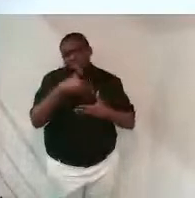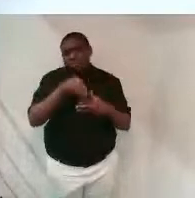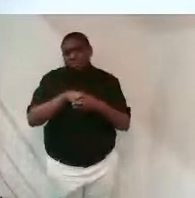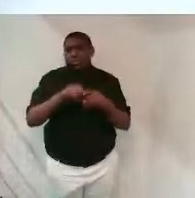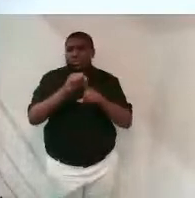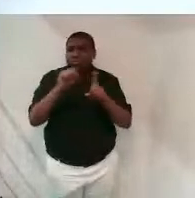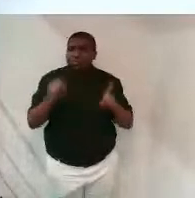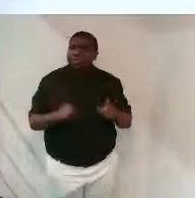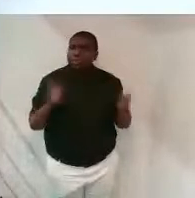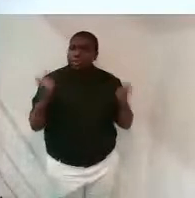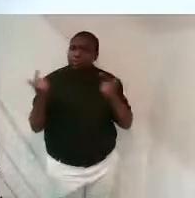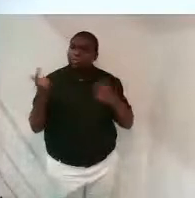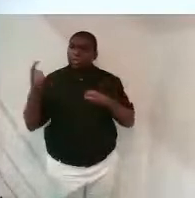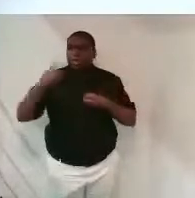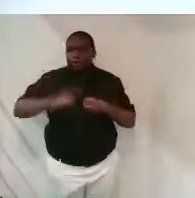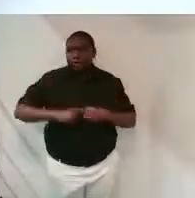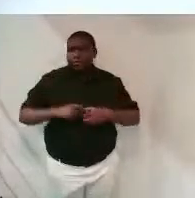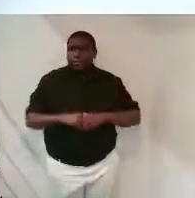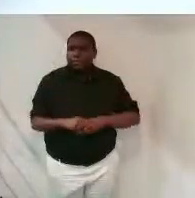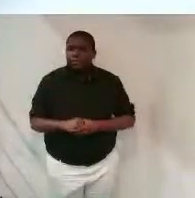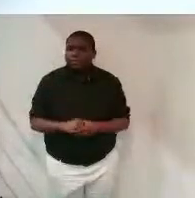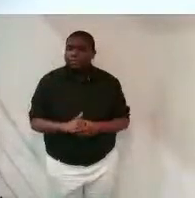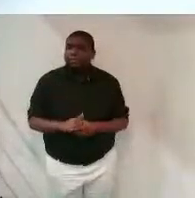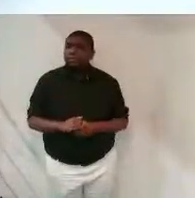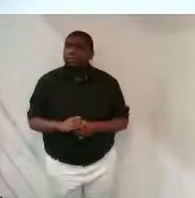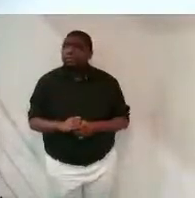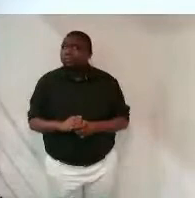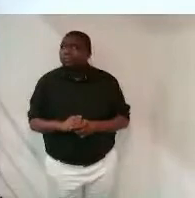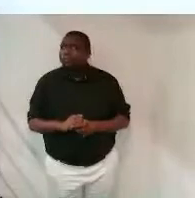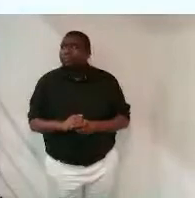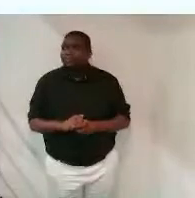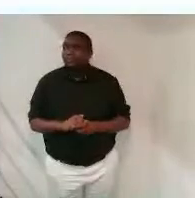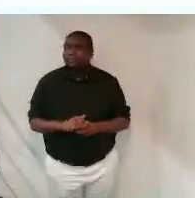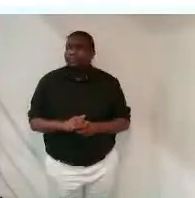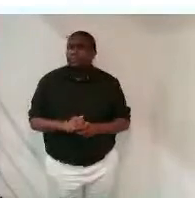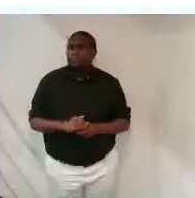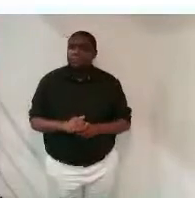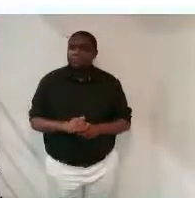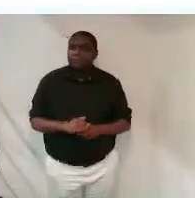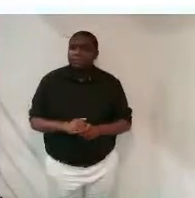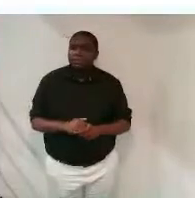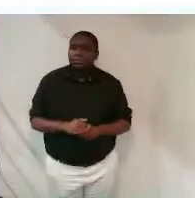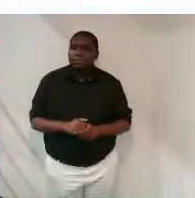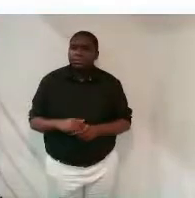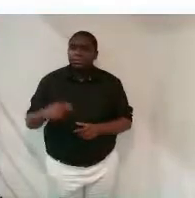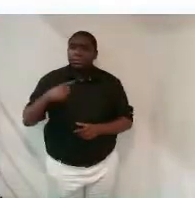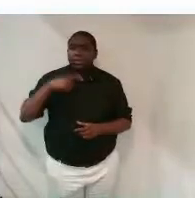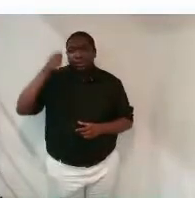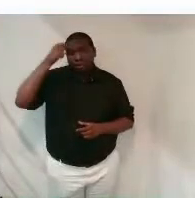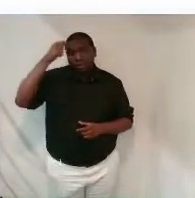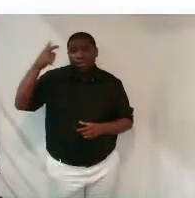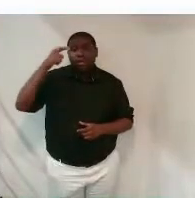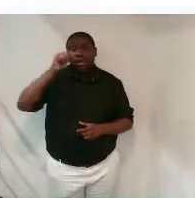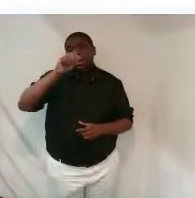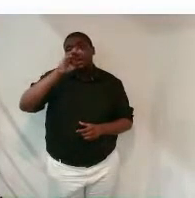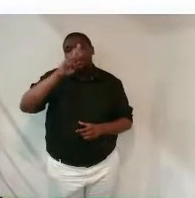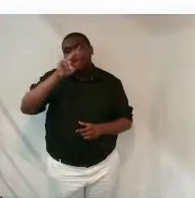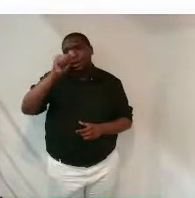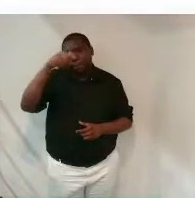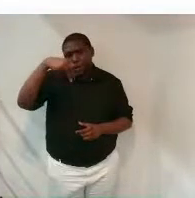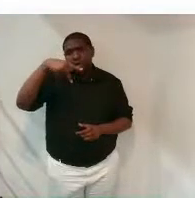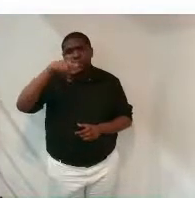de logística reversa. E aqui, a ideia da Abrampa foi trabalhar